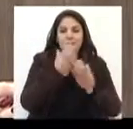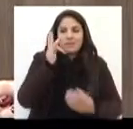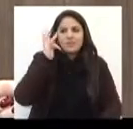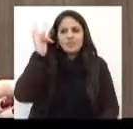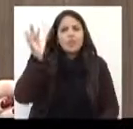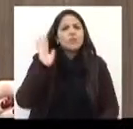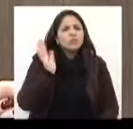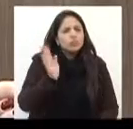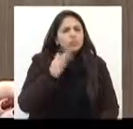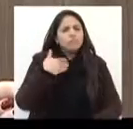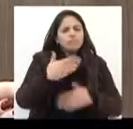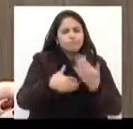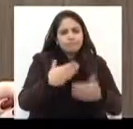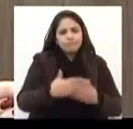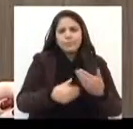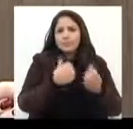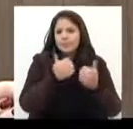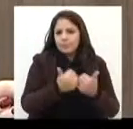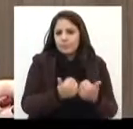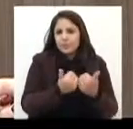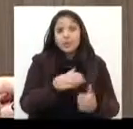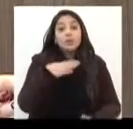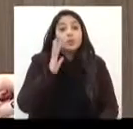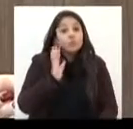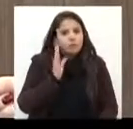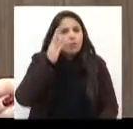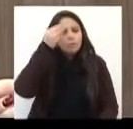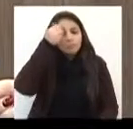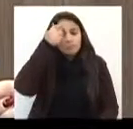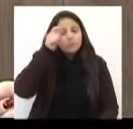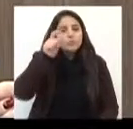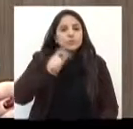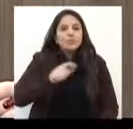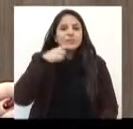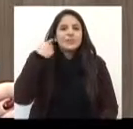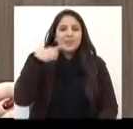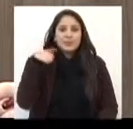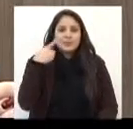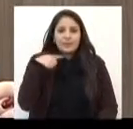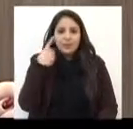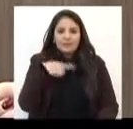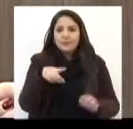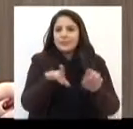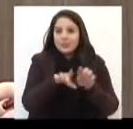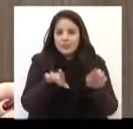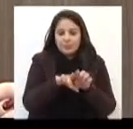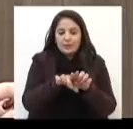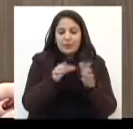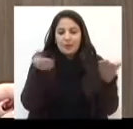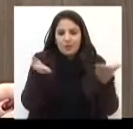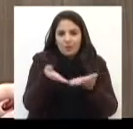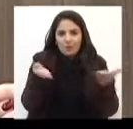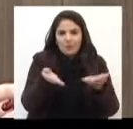está fluindo, já existe uma conscientização dos deputados e, consequentemente, também dos senadores,